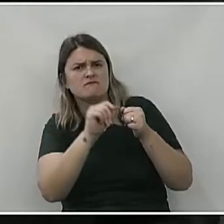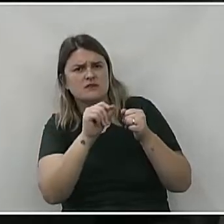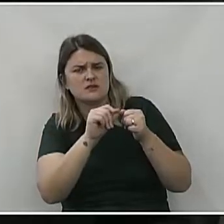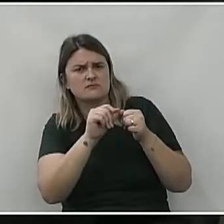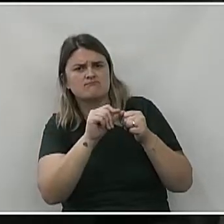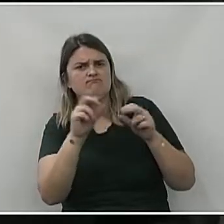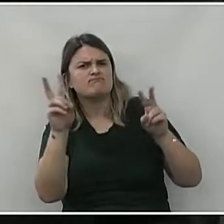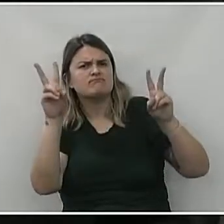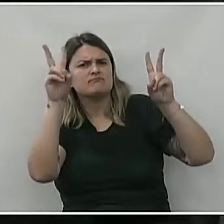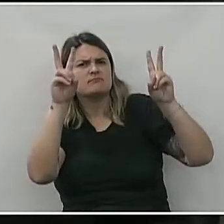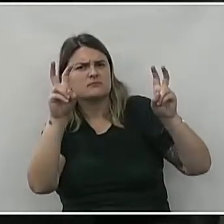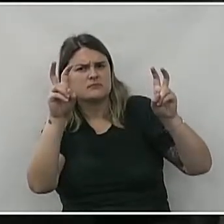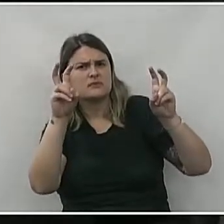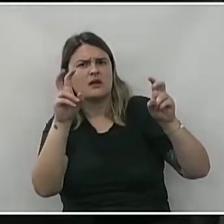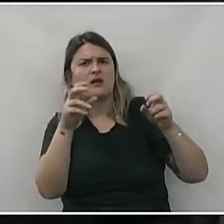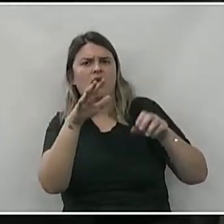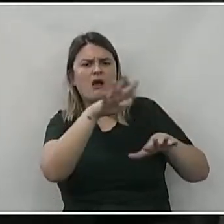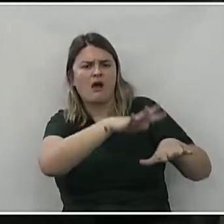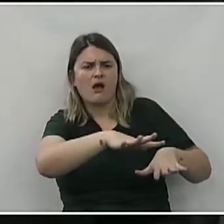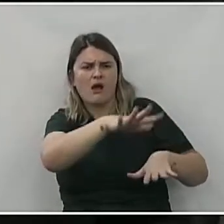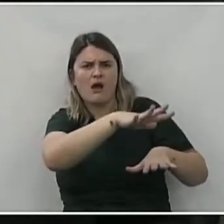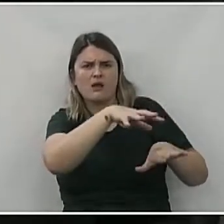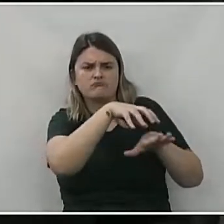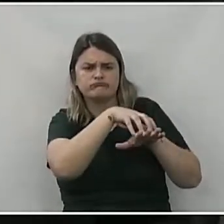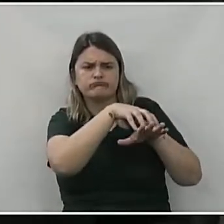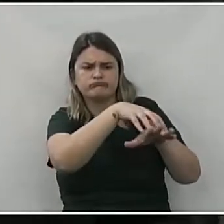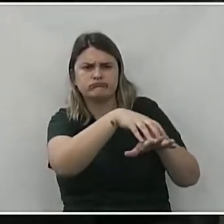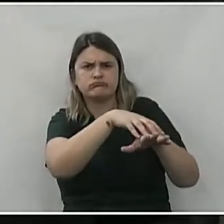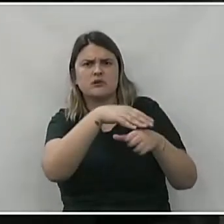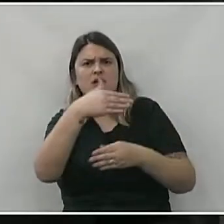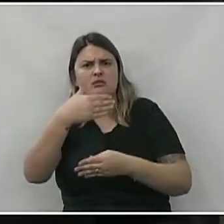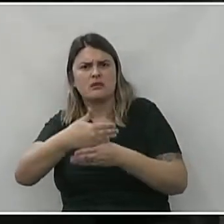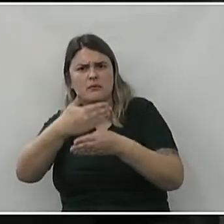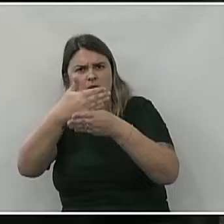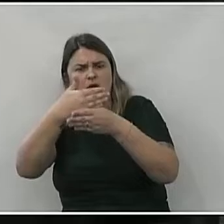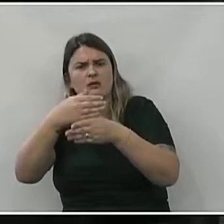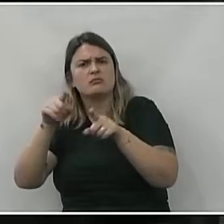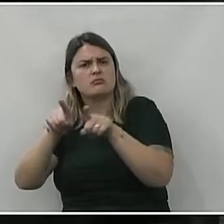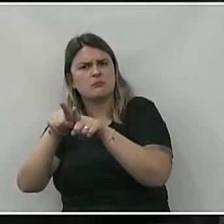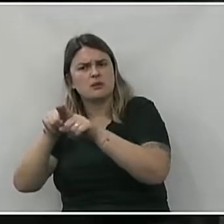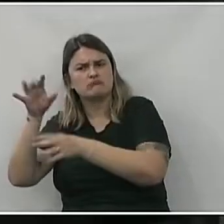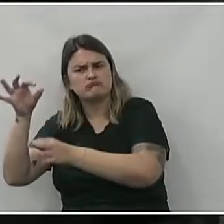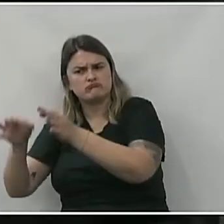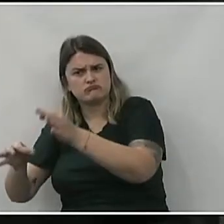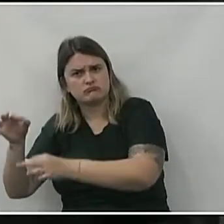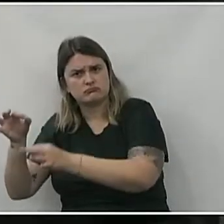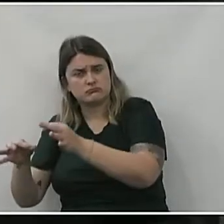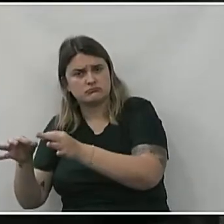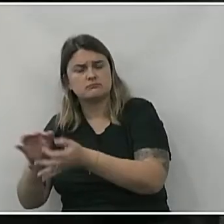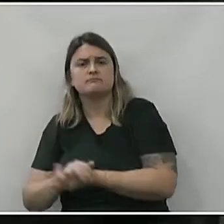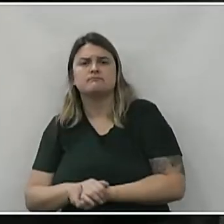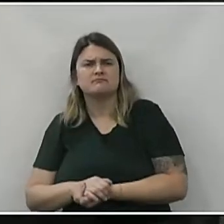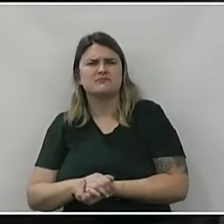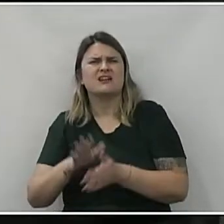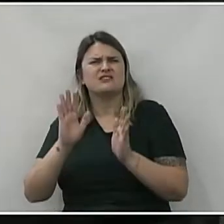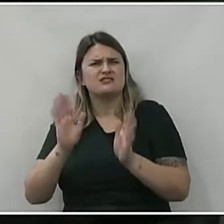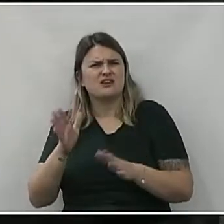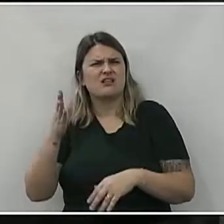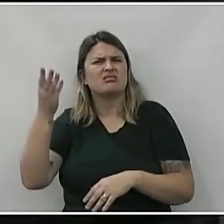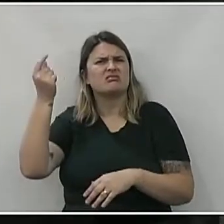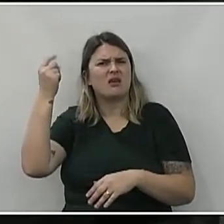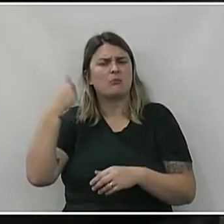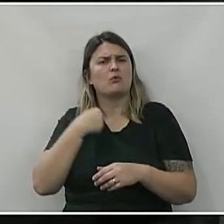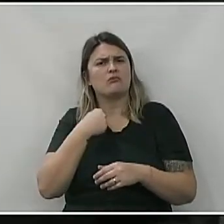especialmente transportes, obras e o setor jurídico, que há muito tempo